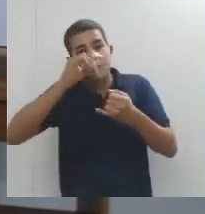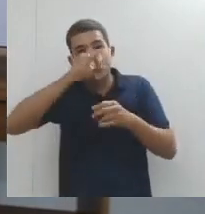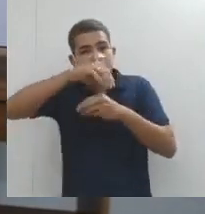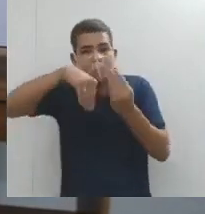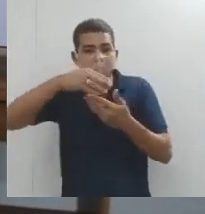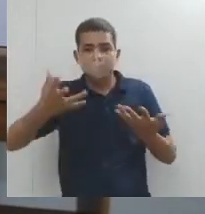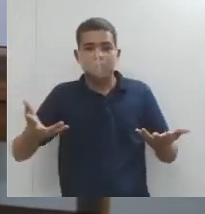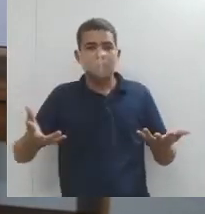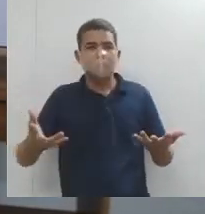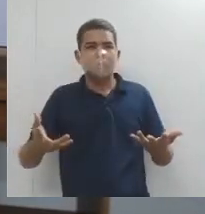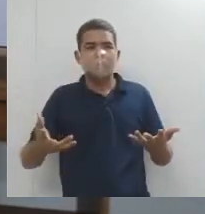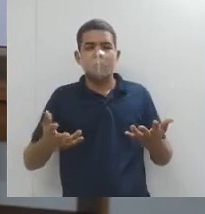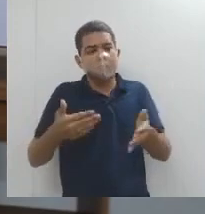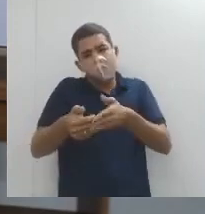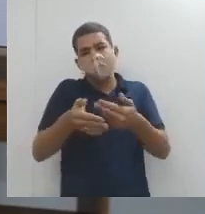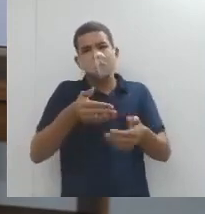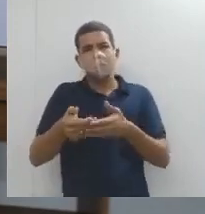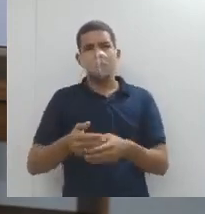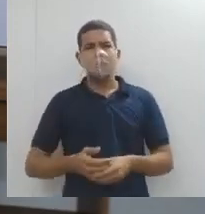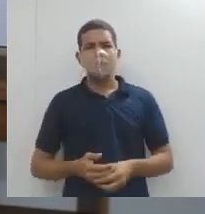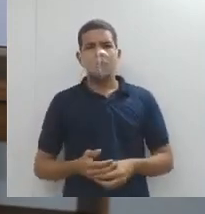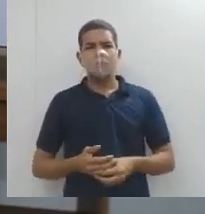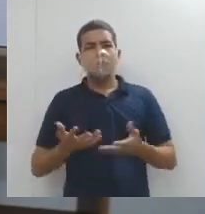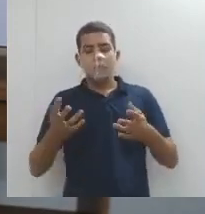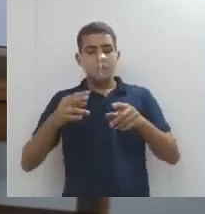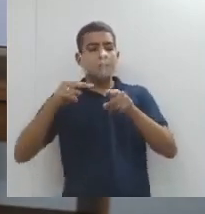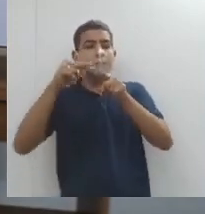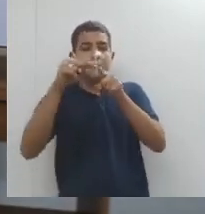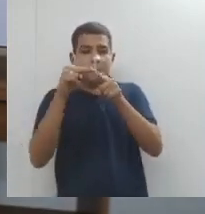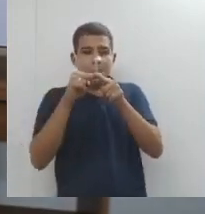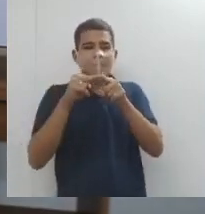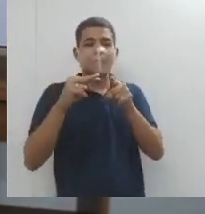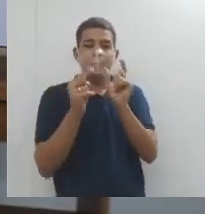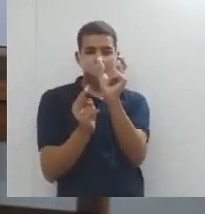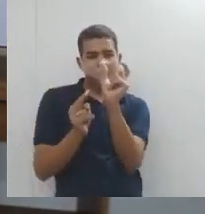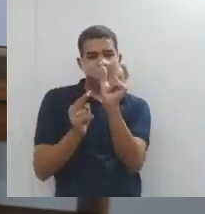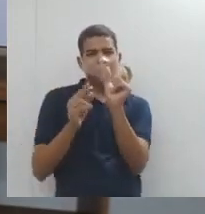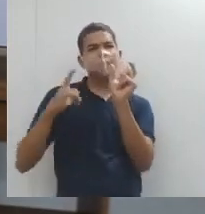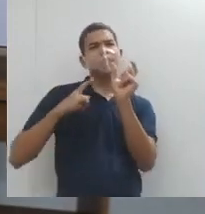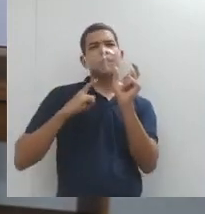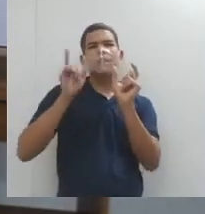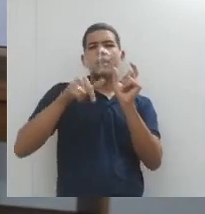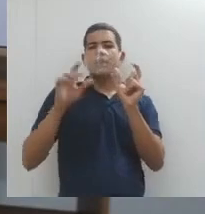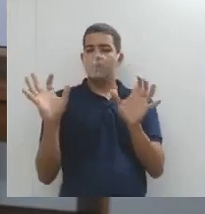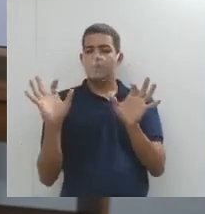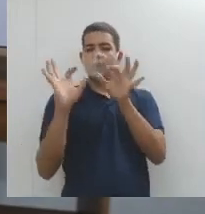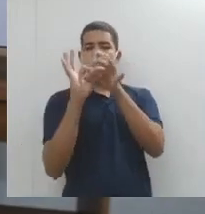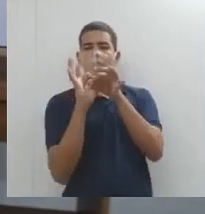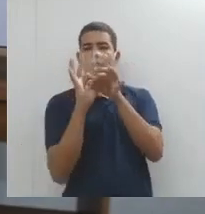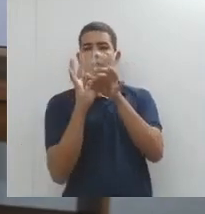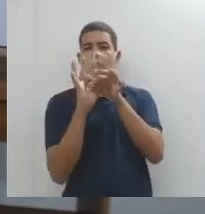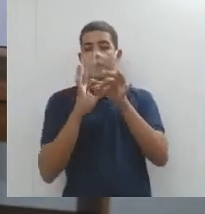feijoada. Enfim, esse complemento de pizza, ele está fazendo com que o